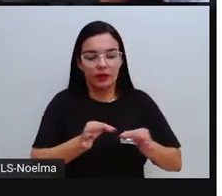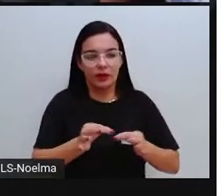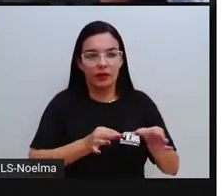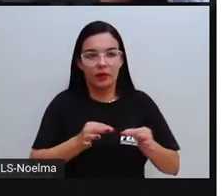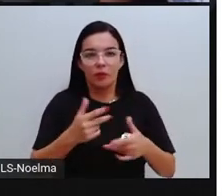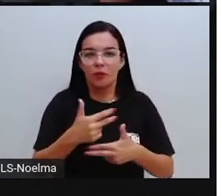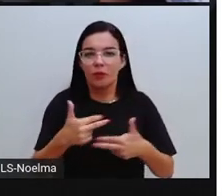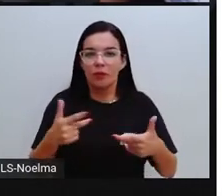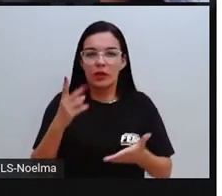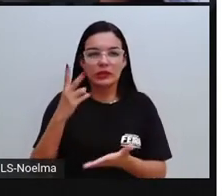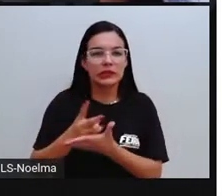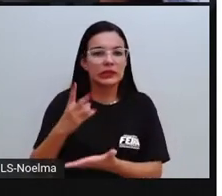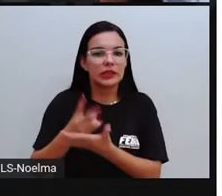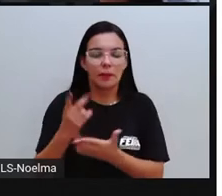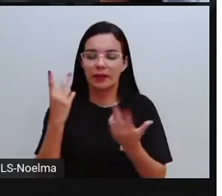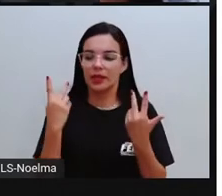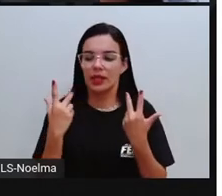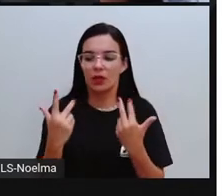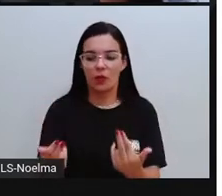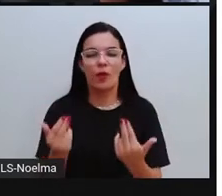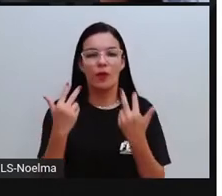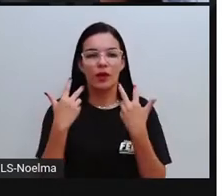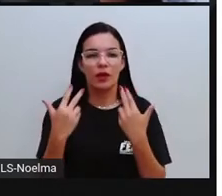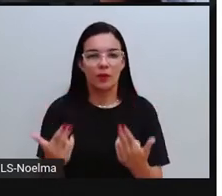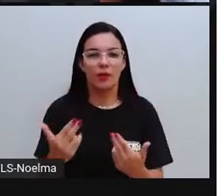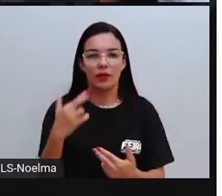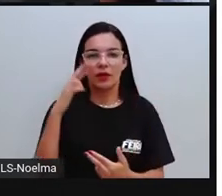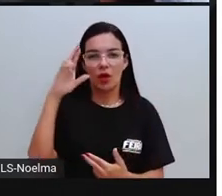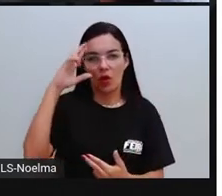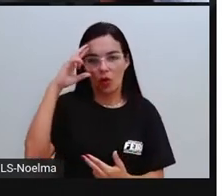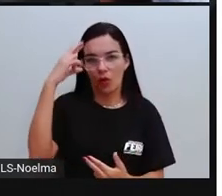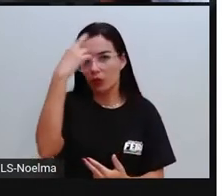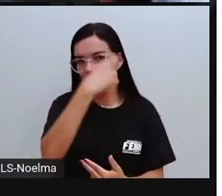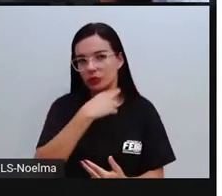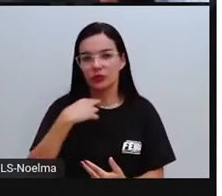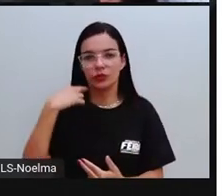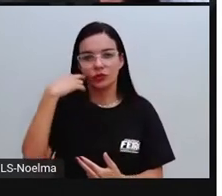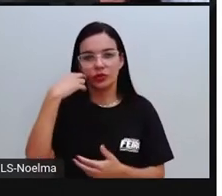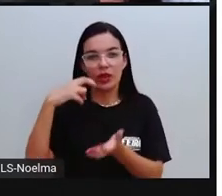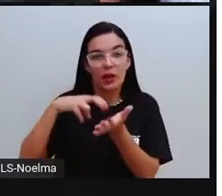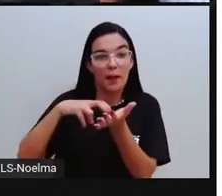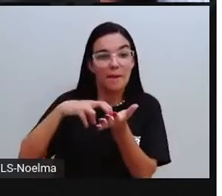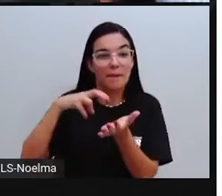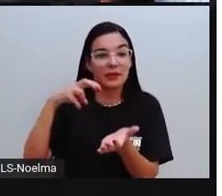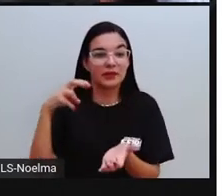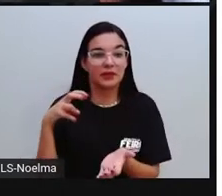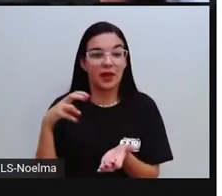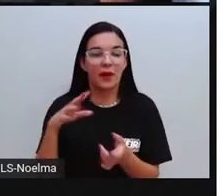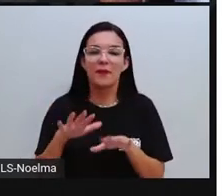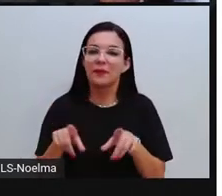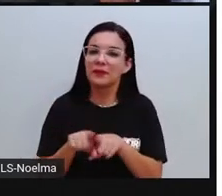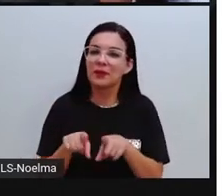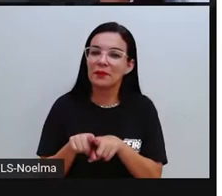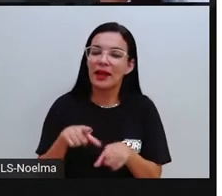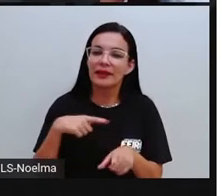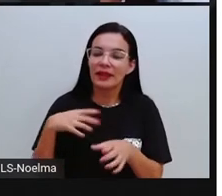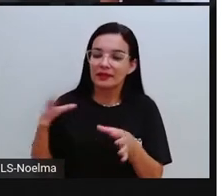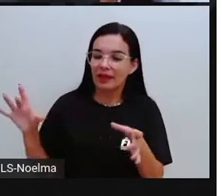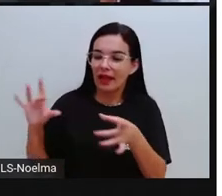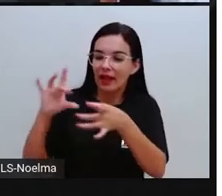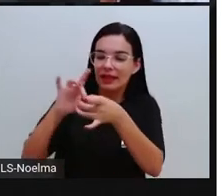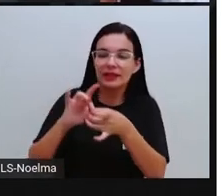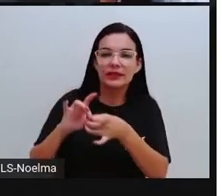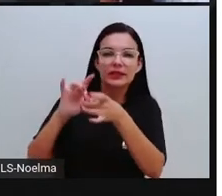coisa, sempre da mesma forma, rotina matinal. A rotina, ela está relacionada